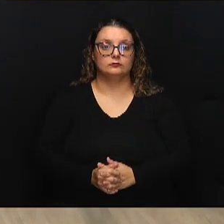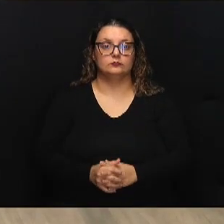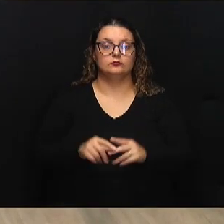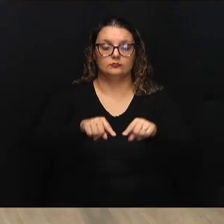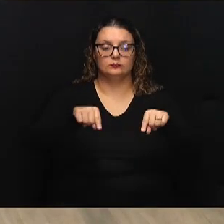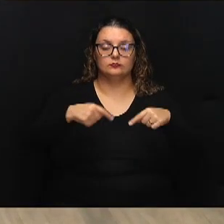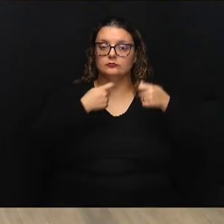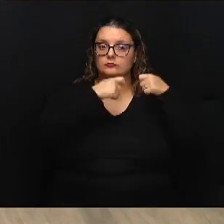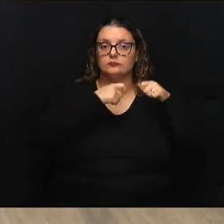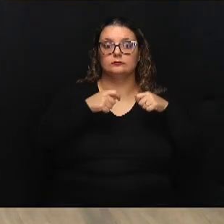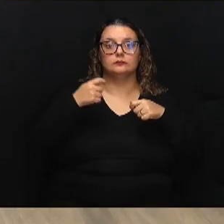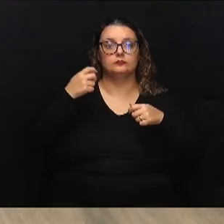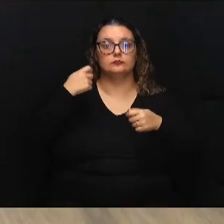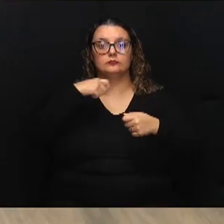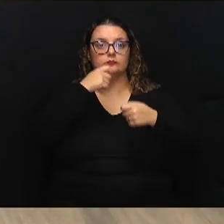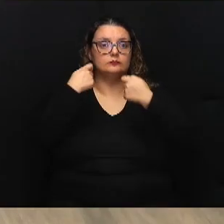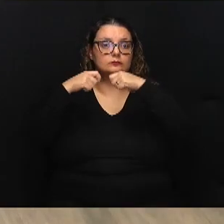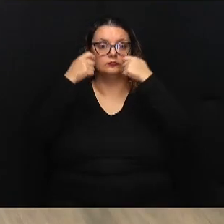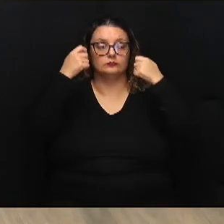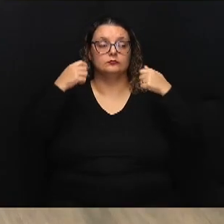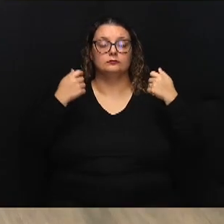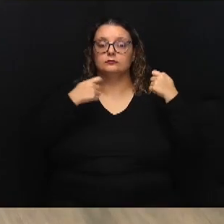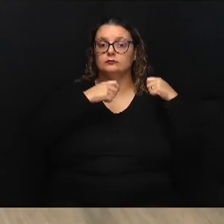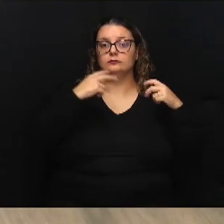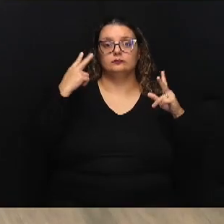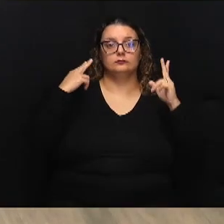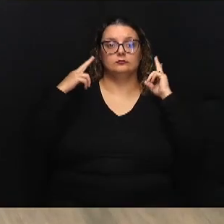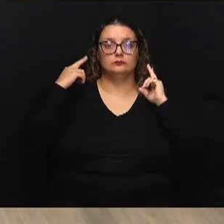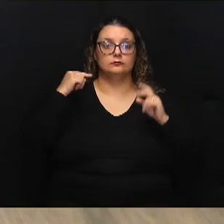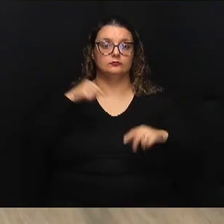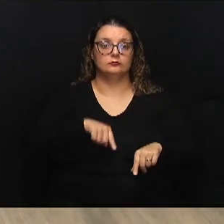beleza. Ali também tem casos, né?